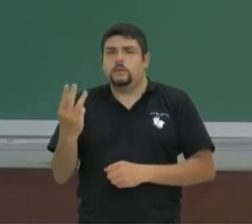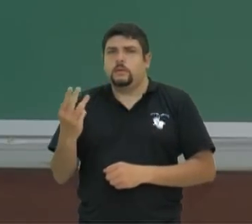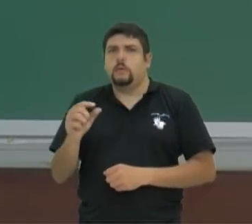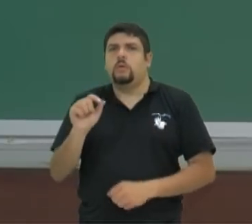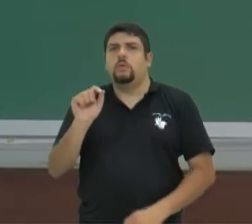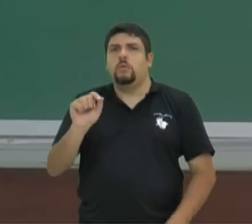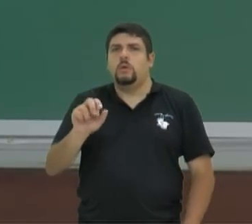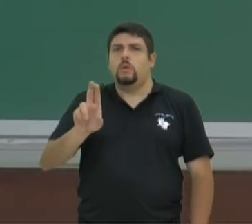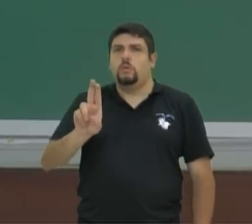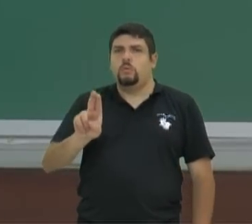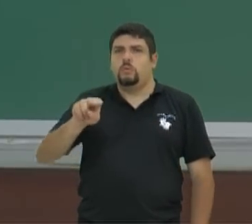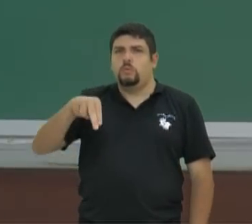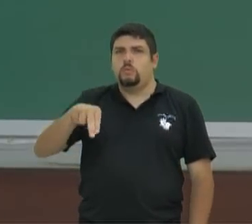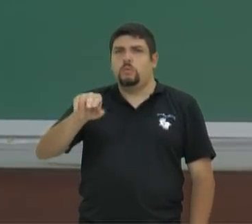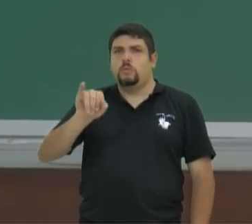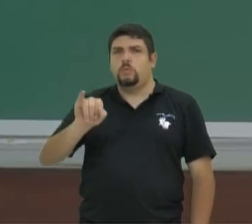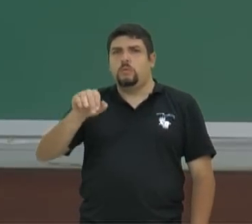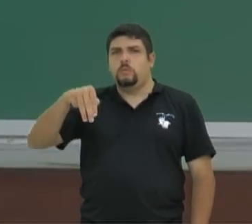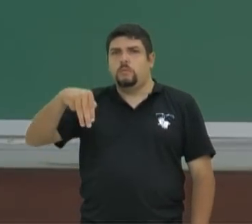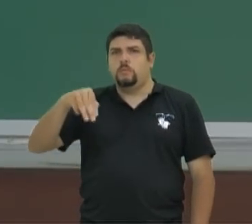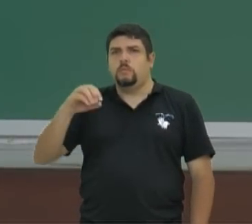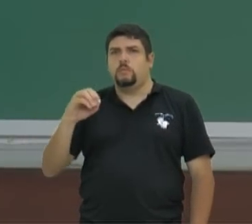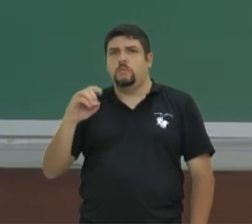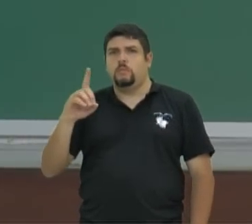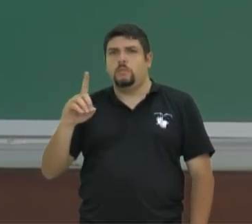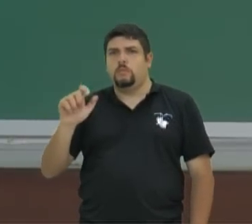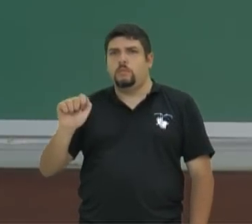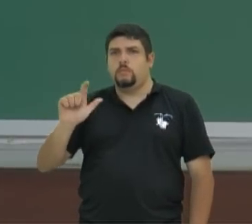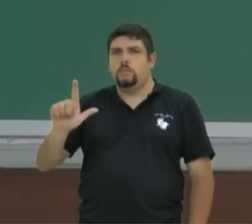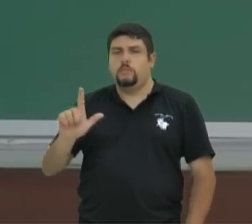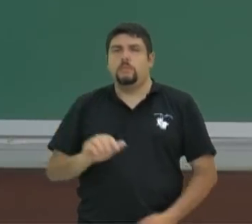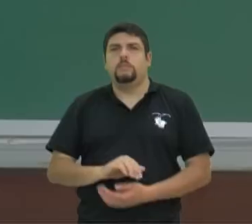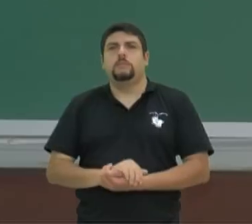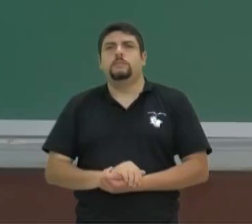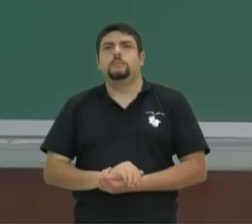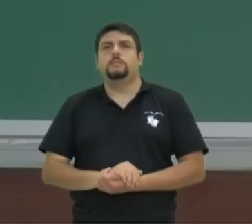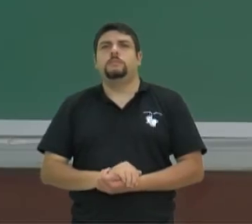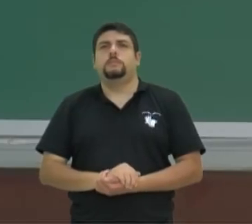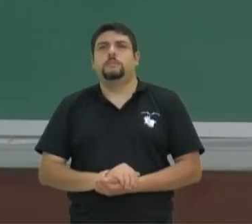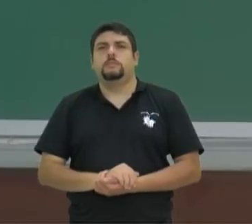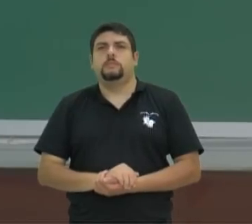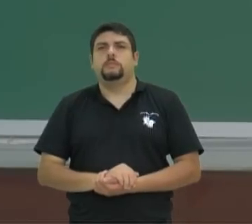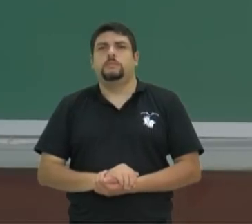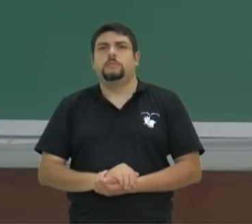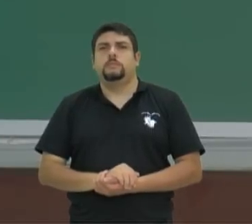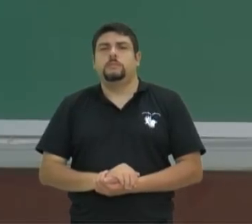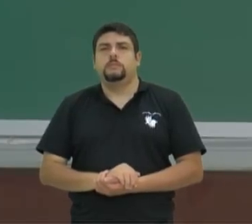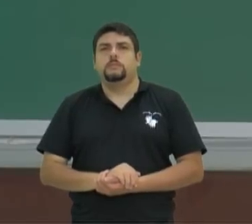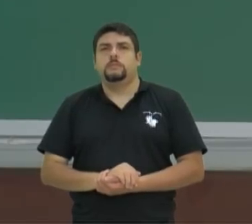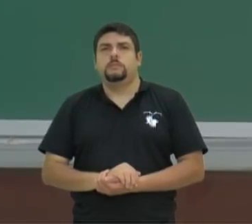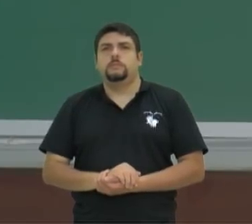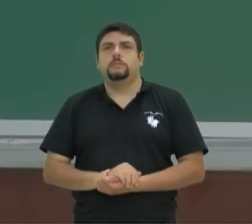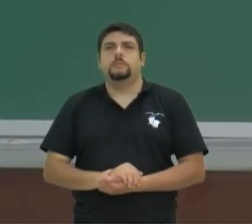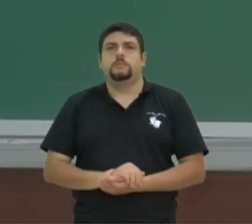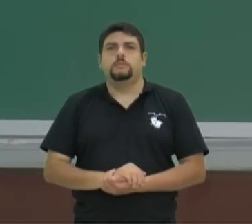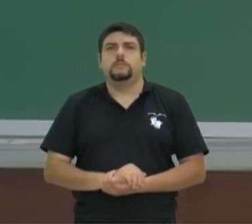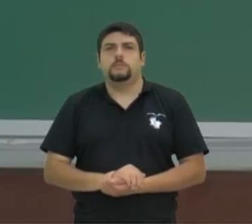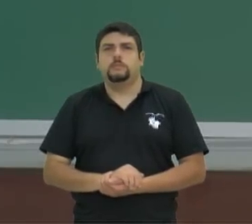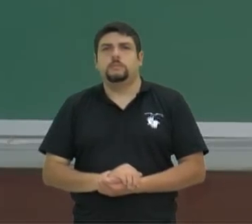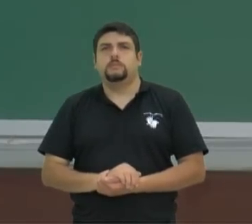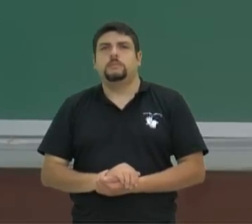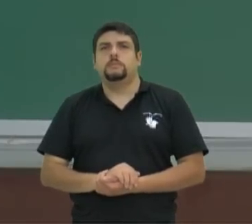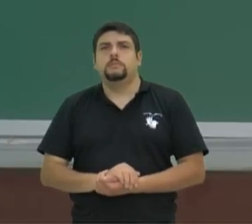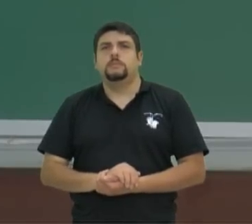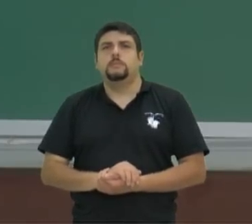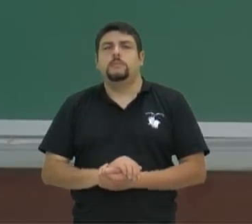Aliás, unimodal, desculpe, número 2, certo? Número 2. Eu olhei para o 2 e falei bimodal. Mas o 2, ele é a correspondência ali do